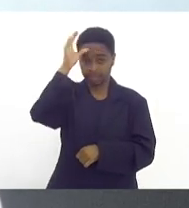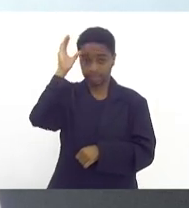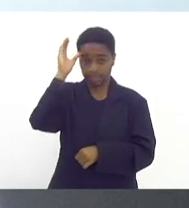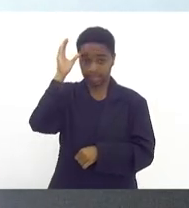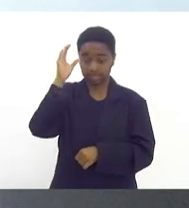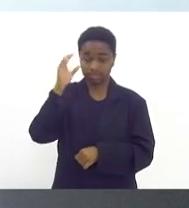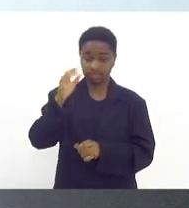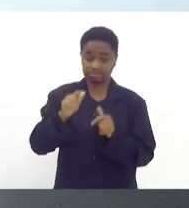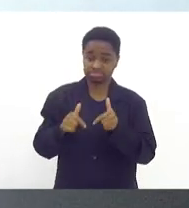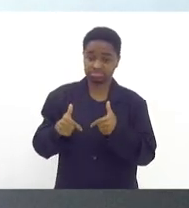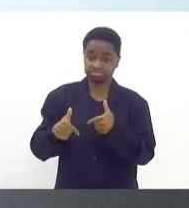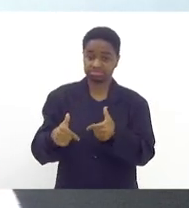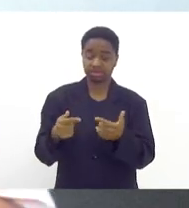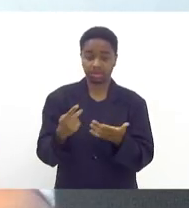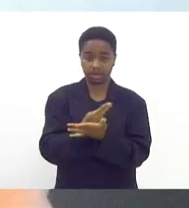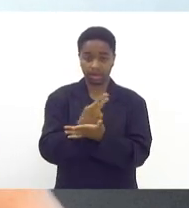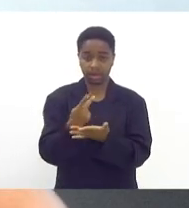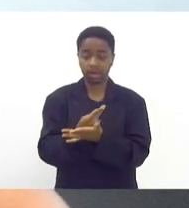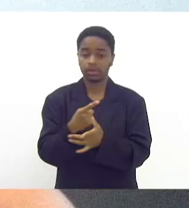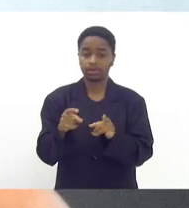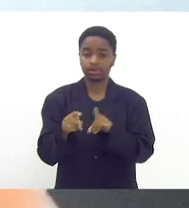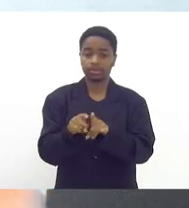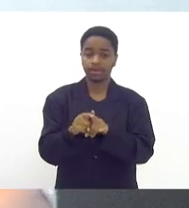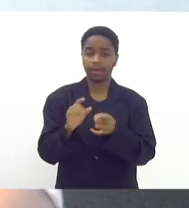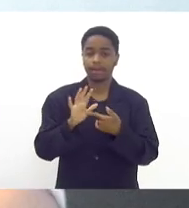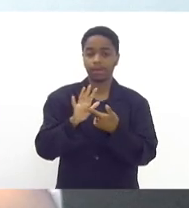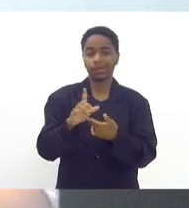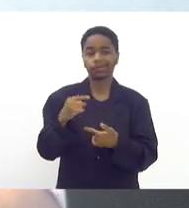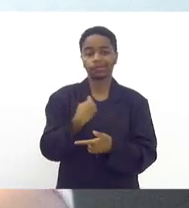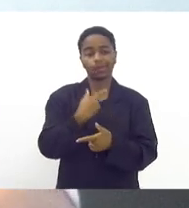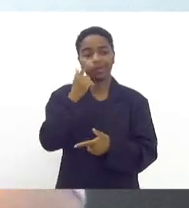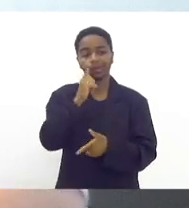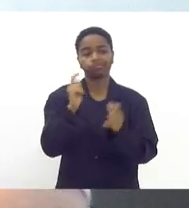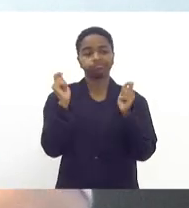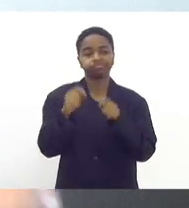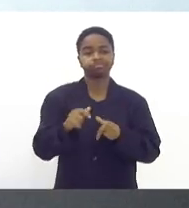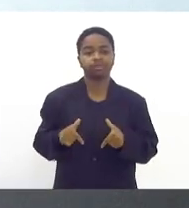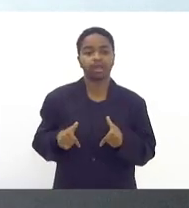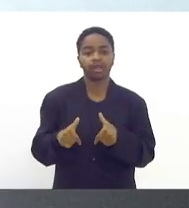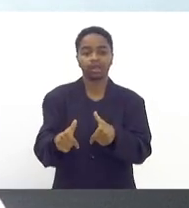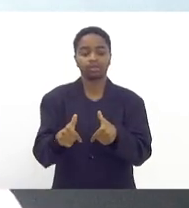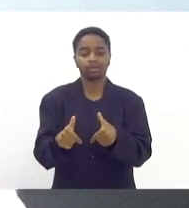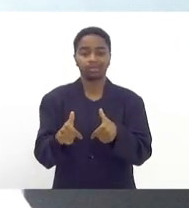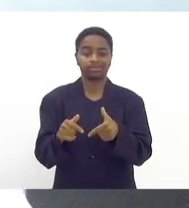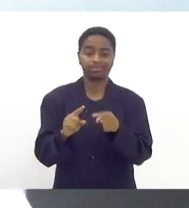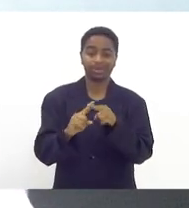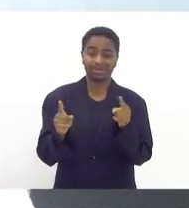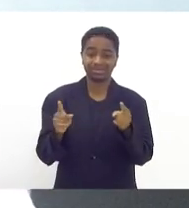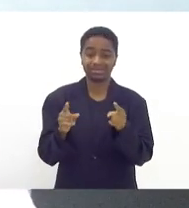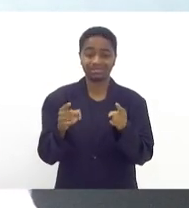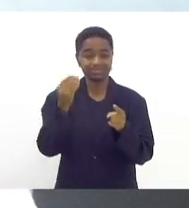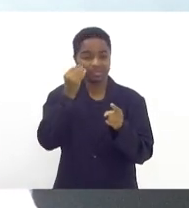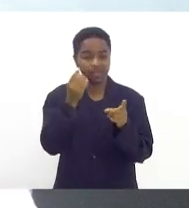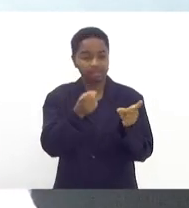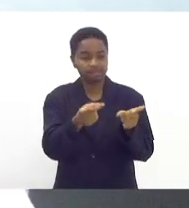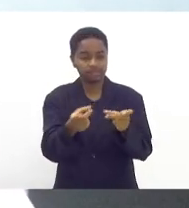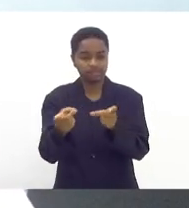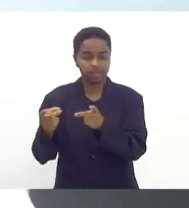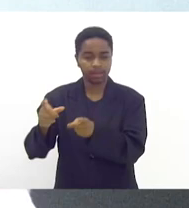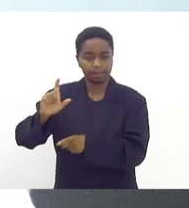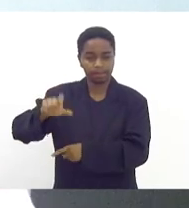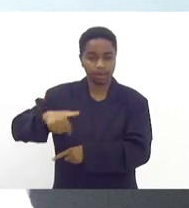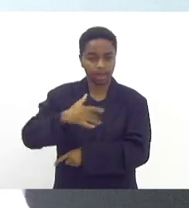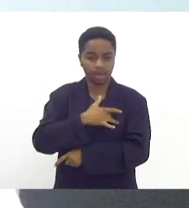inapropriada e garantindo coberturas que para no no no afã de se vender planos de maneira